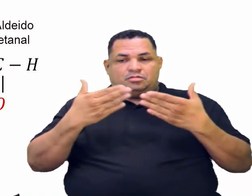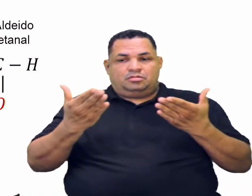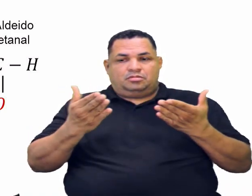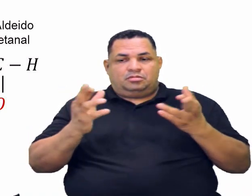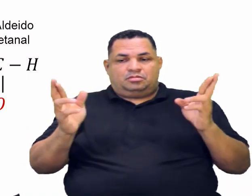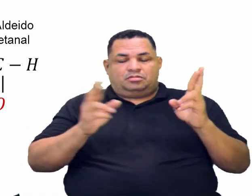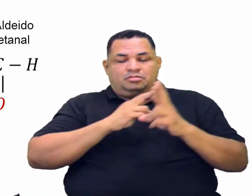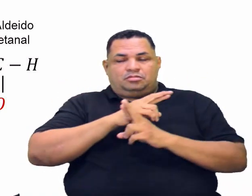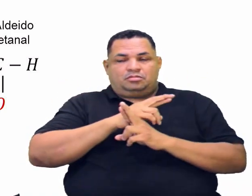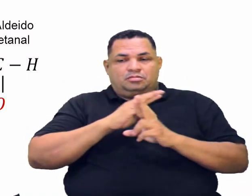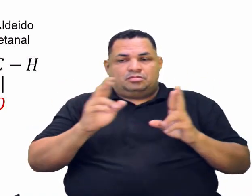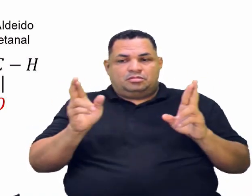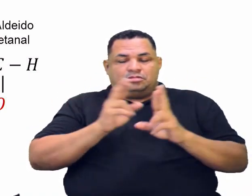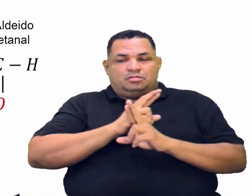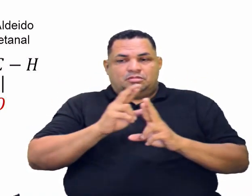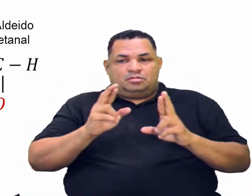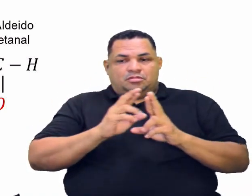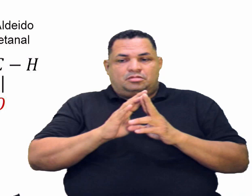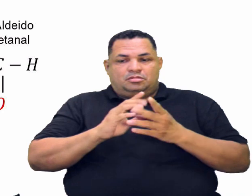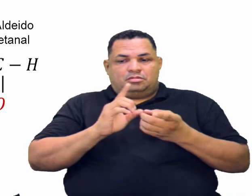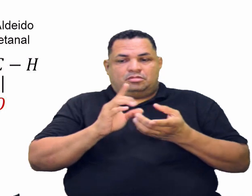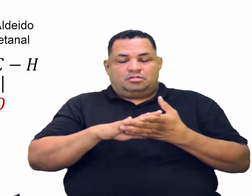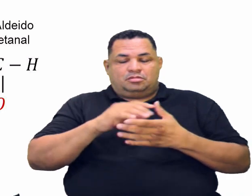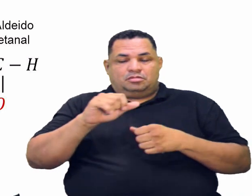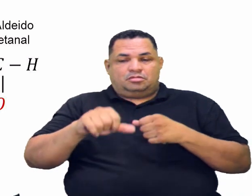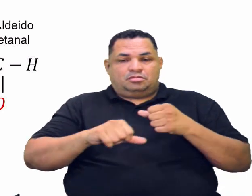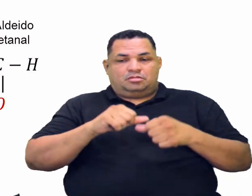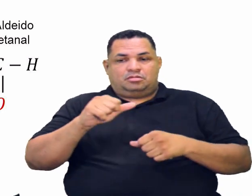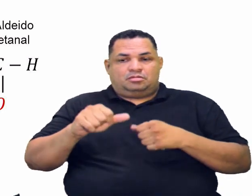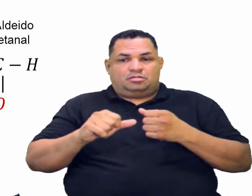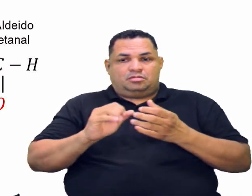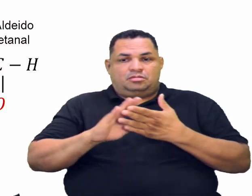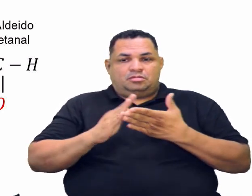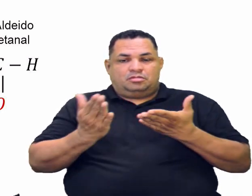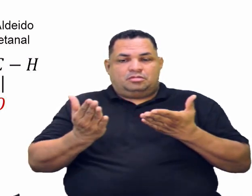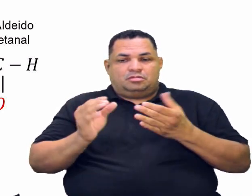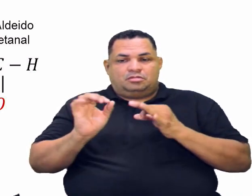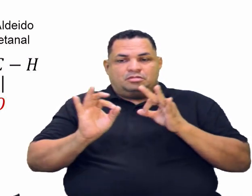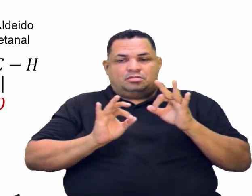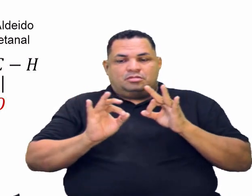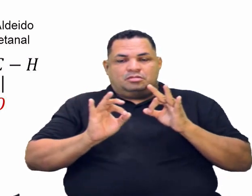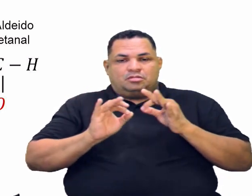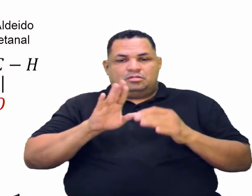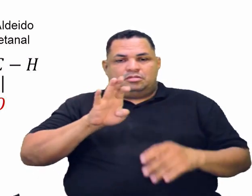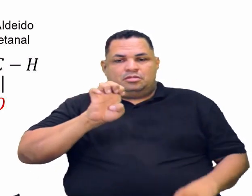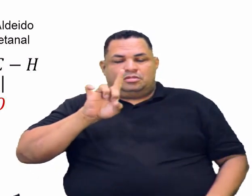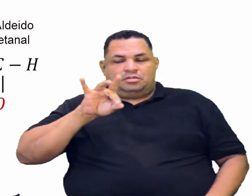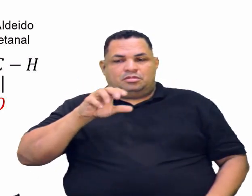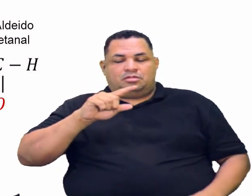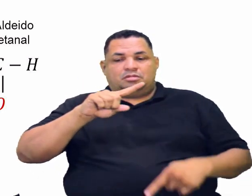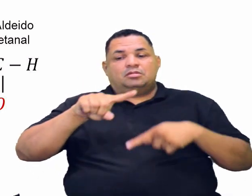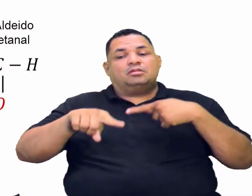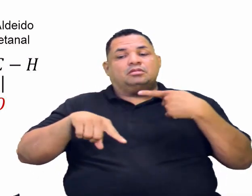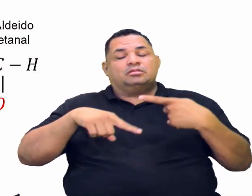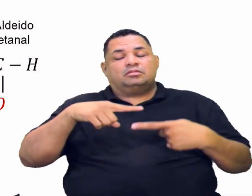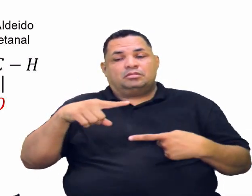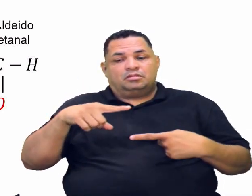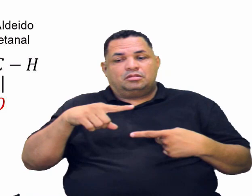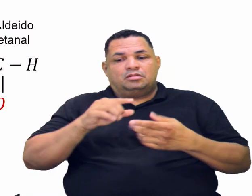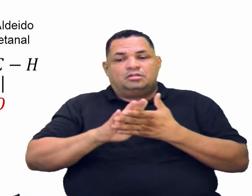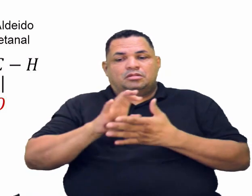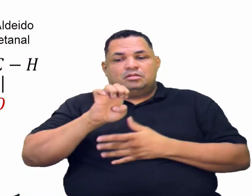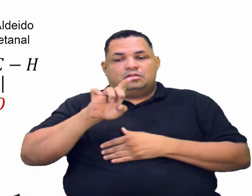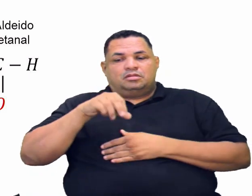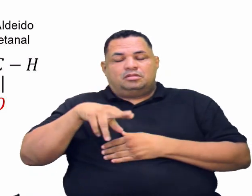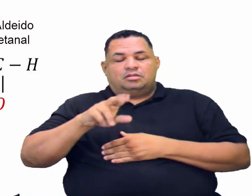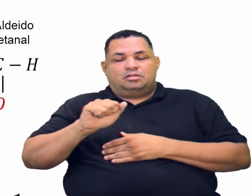uma reação de equilíbrio dinâmico. Onde uma hora eu vou formar um aldeído, outra hora eu vou estar formando o